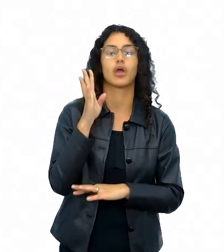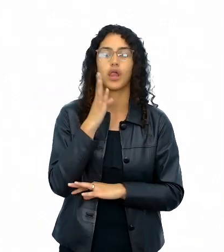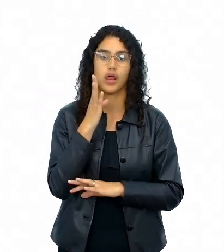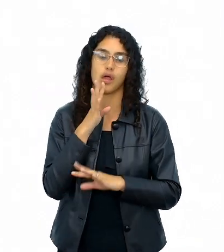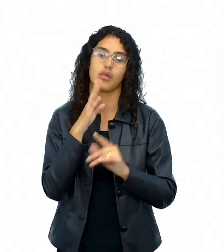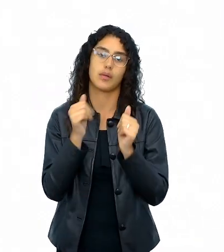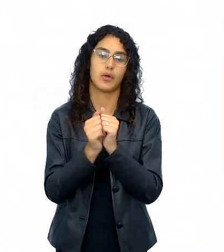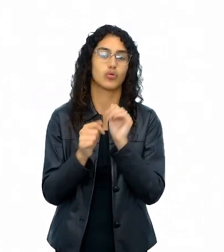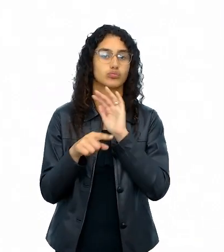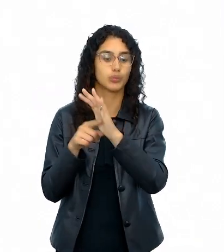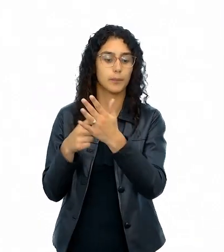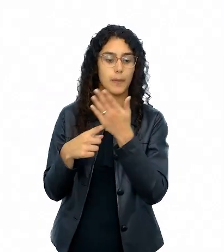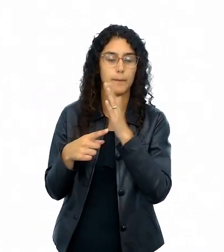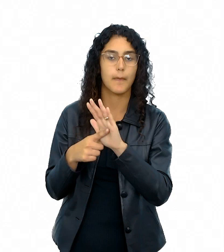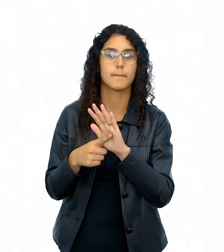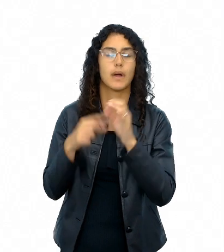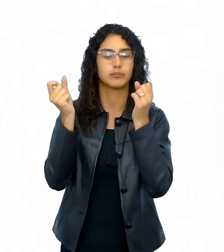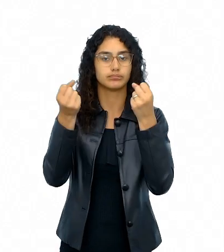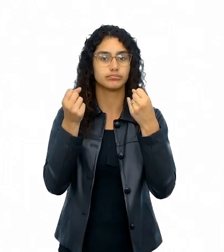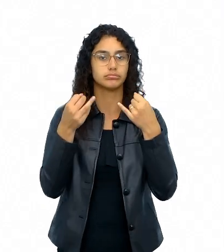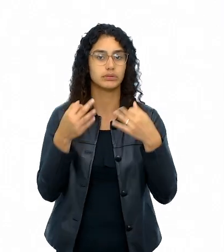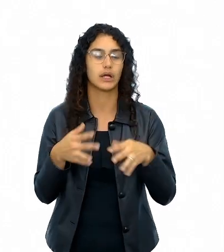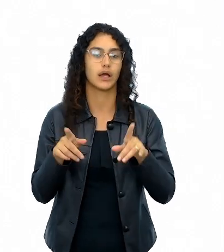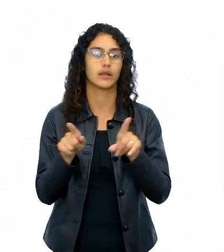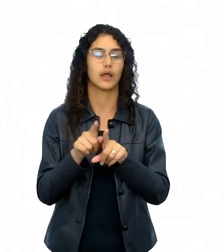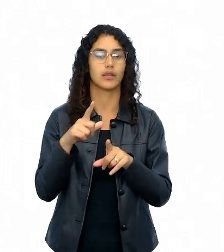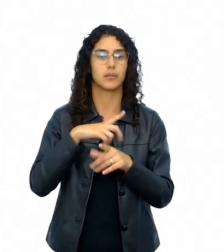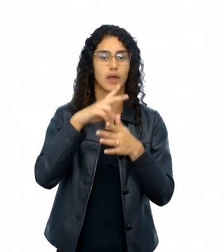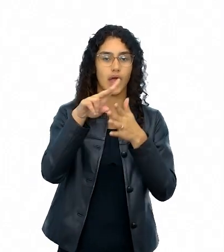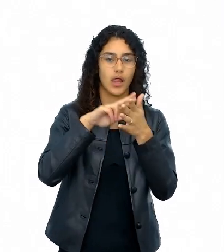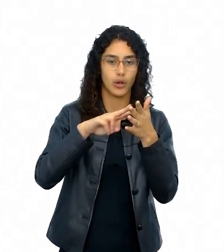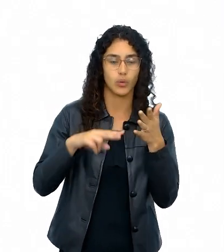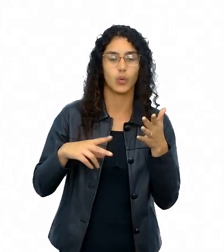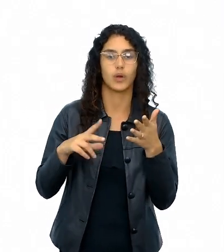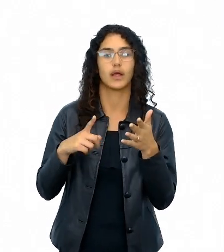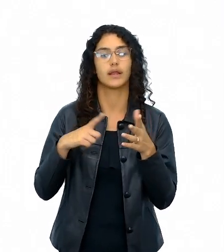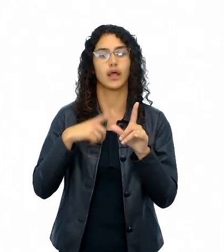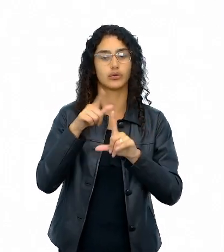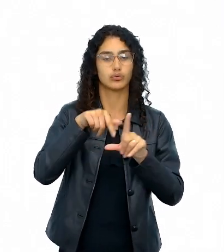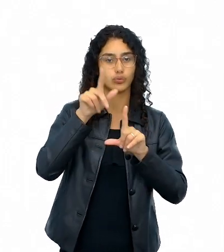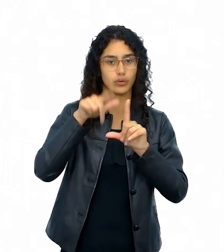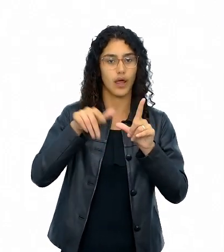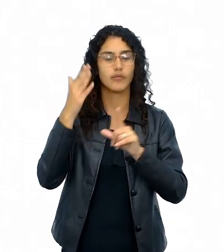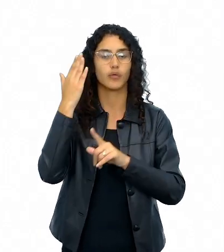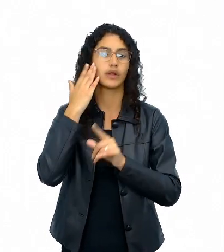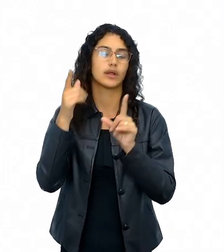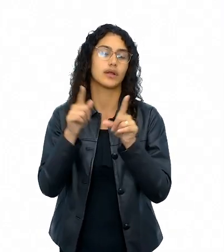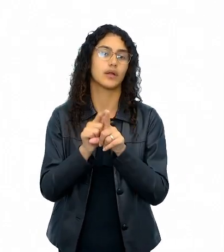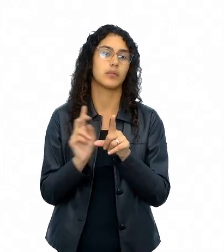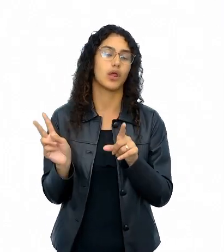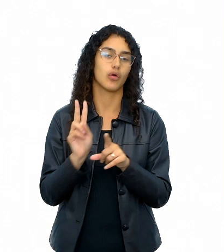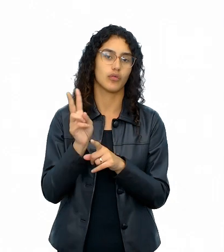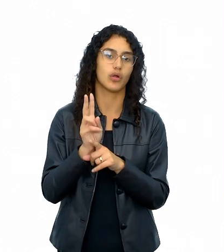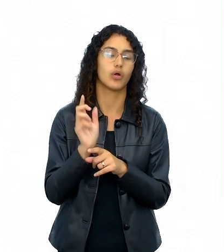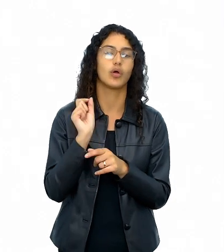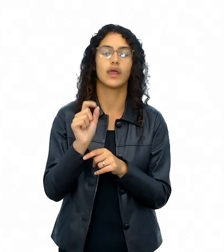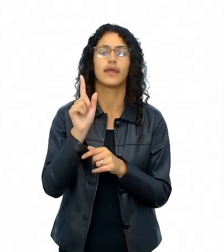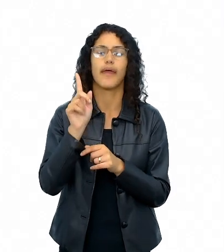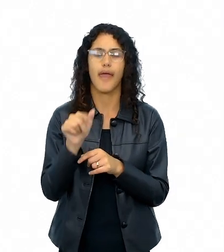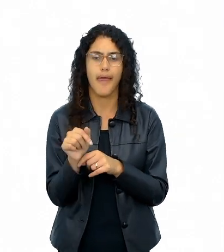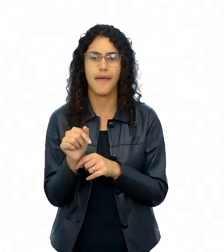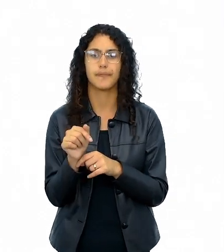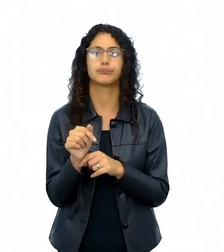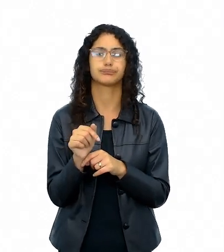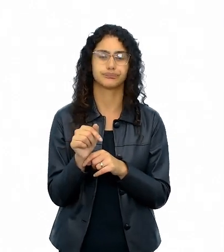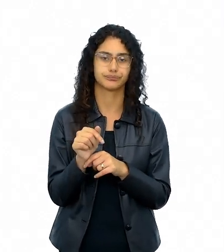legal, colaborativa, para explicar a leitura, né, desse gráfico, para entender, para os alunos entenderem o que é,